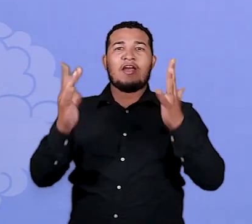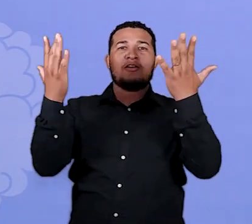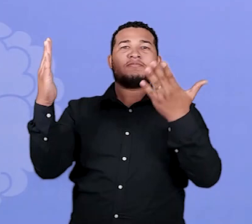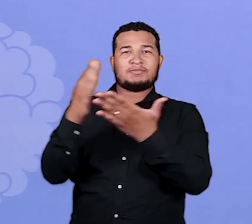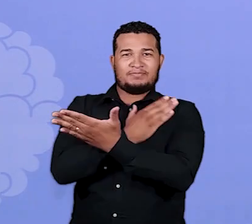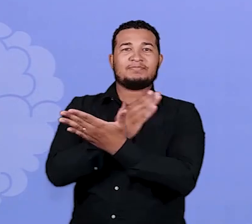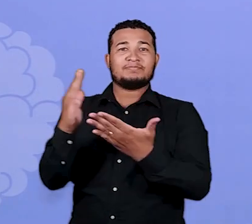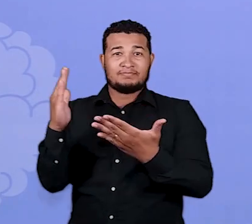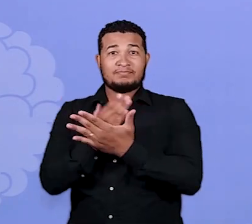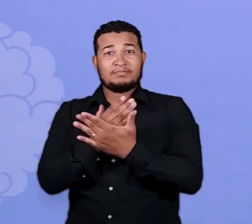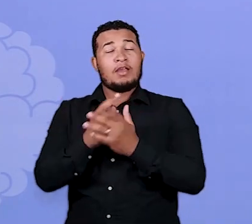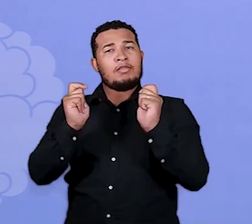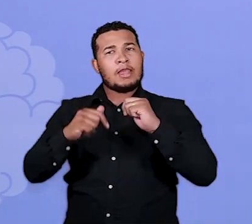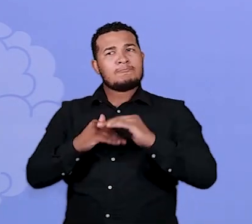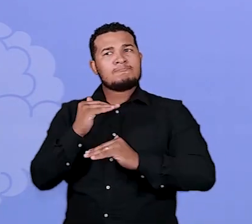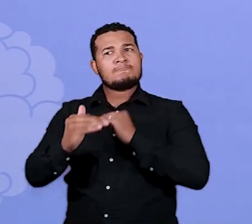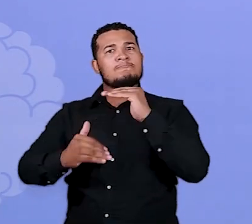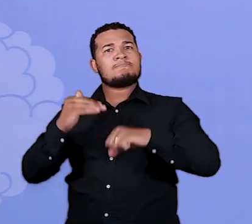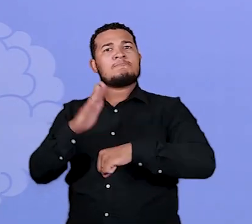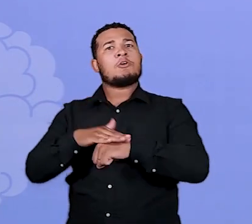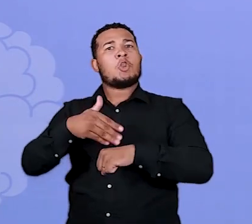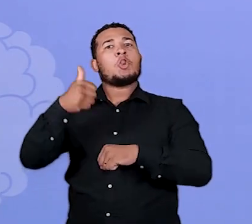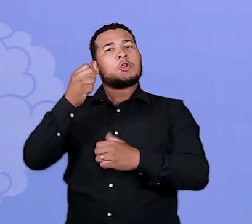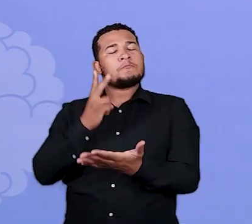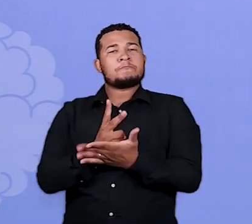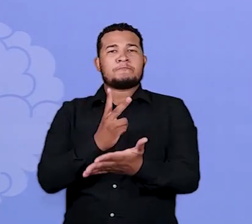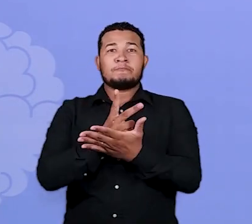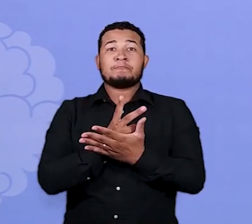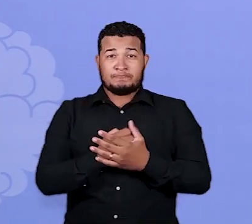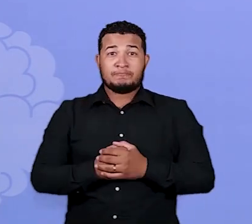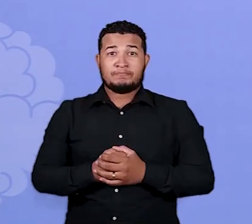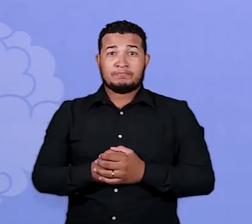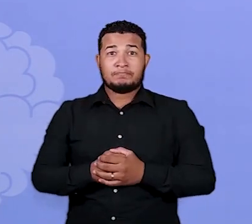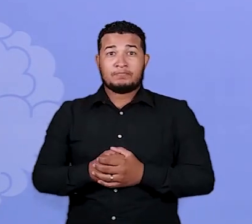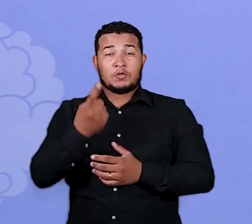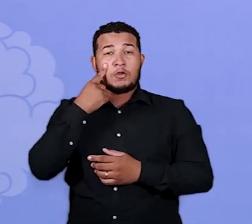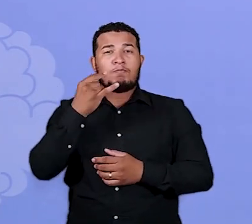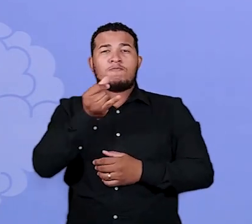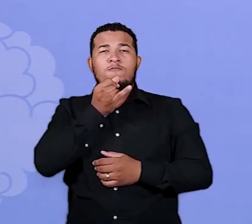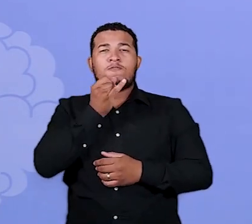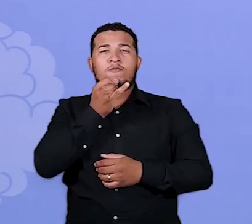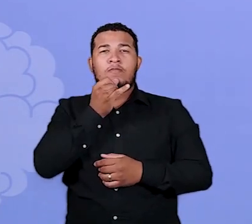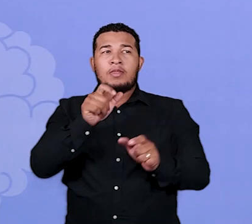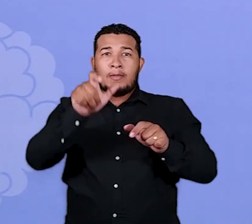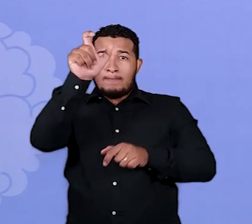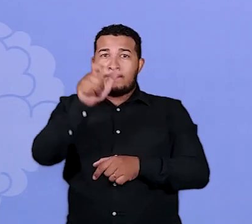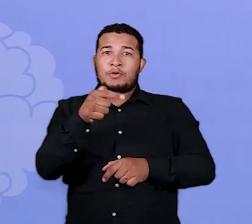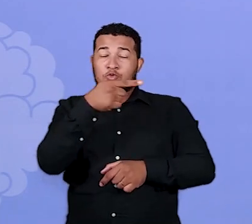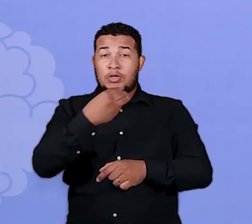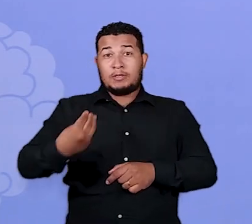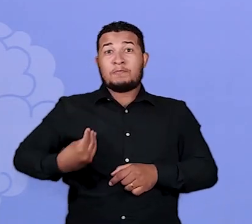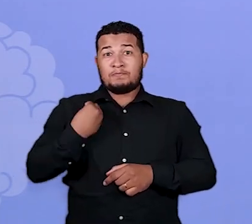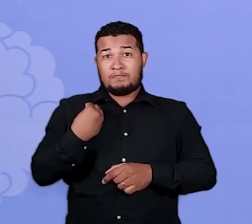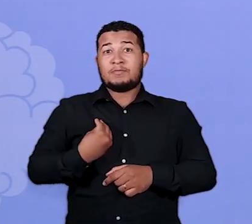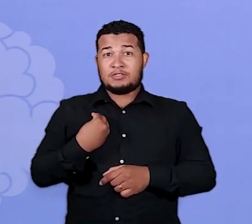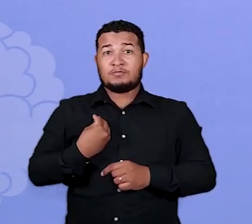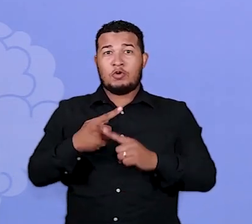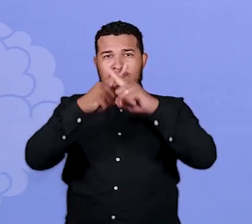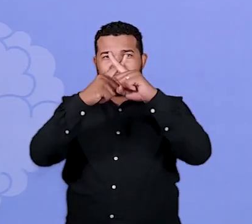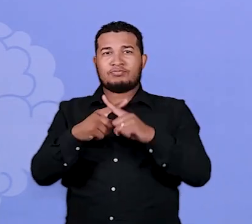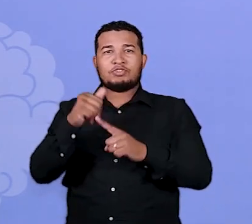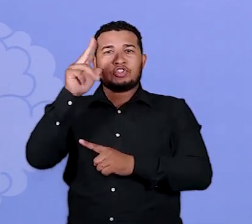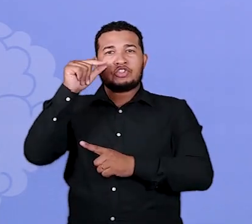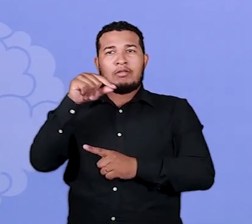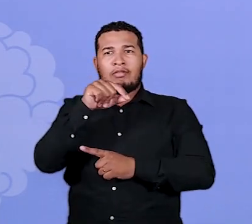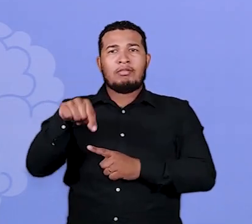alguns eventos, e também poder melhorando o seu jogo cada vez mais. E eu quero que você leia um exemplo de uma pessoa que participou de